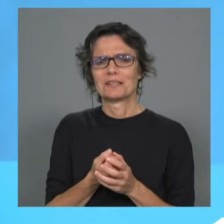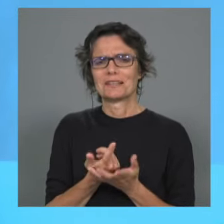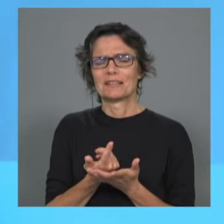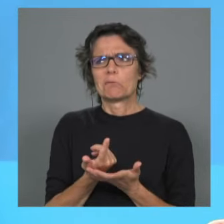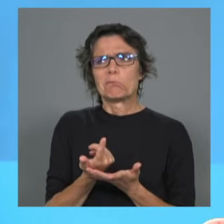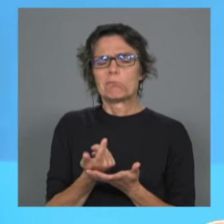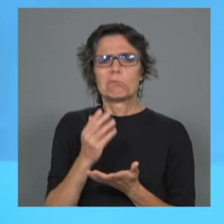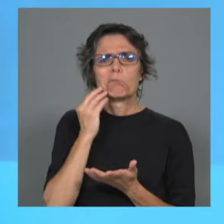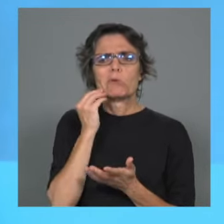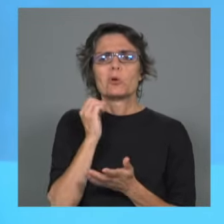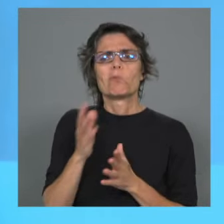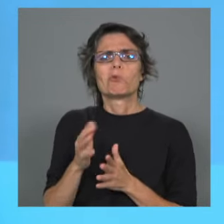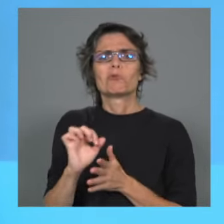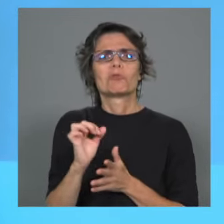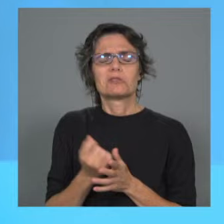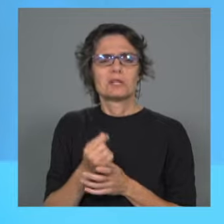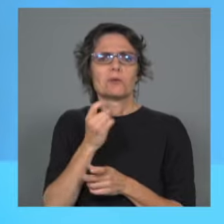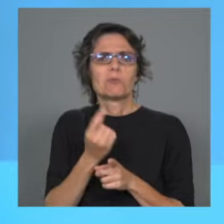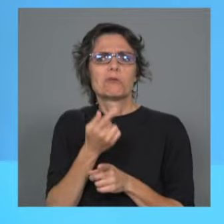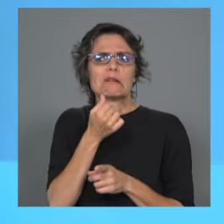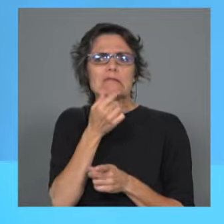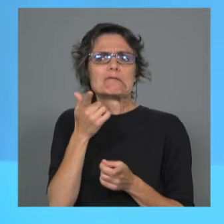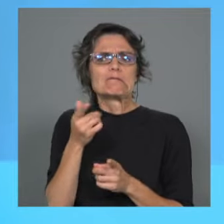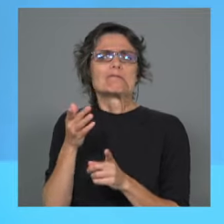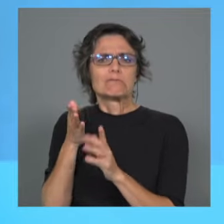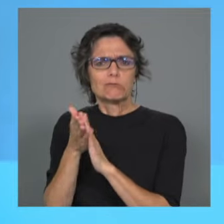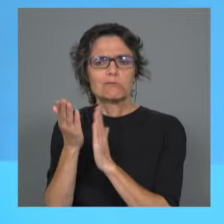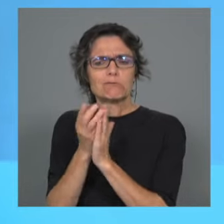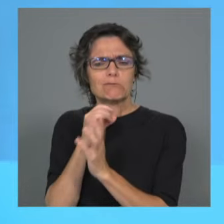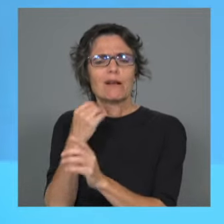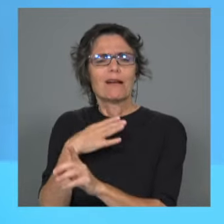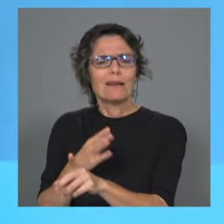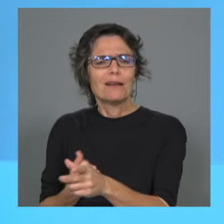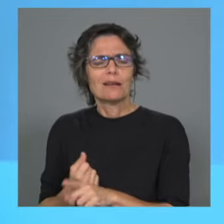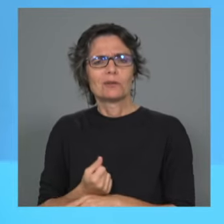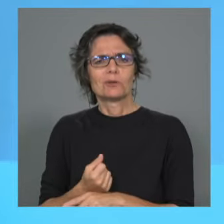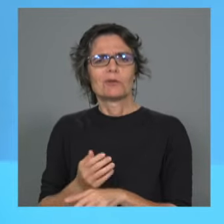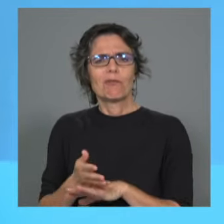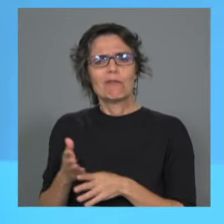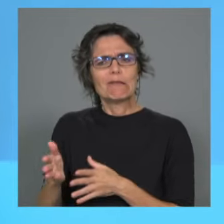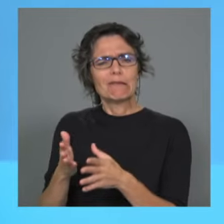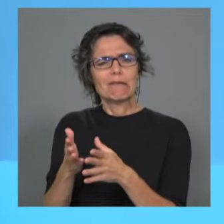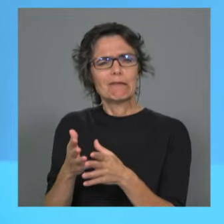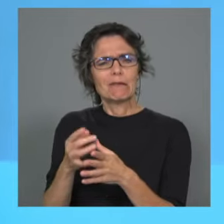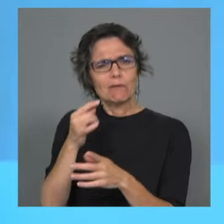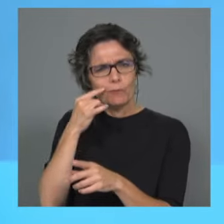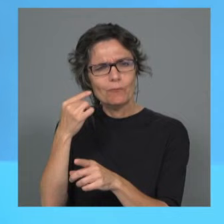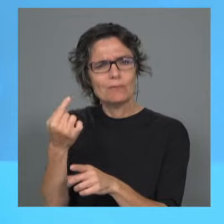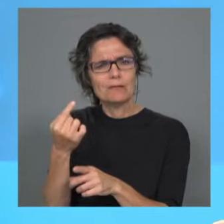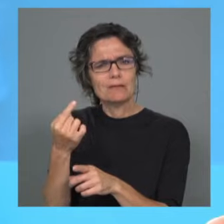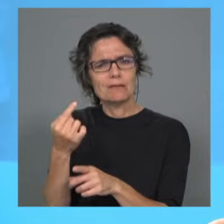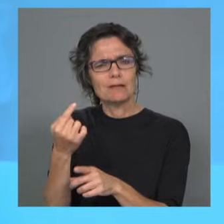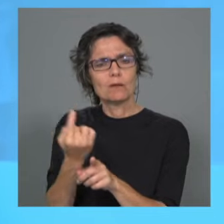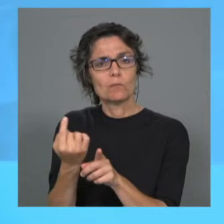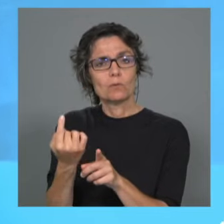decidiu caminhar em direção ao sacerdócio e fazê-lo num itinerário específico, alinhado